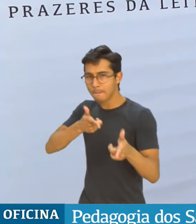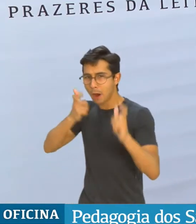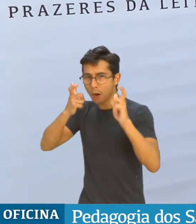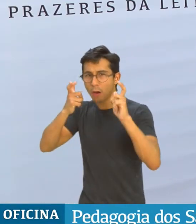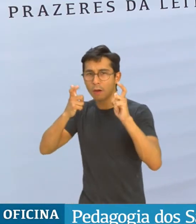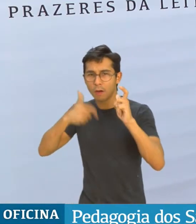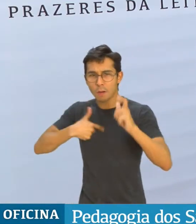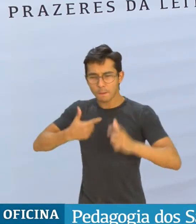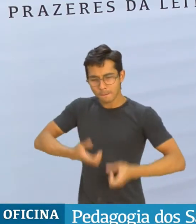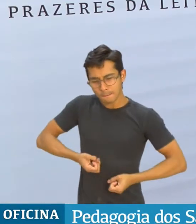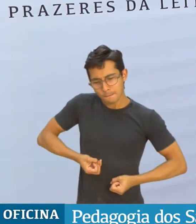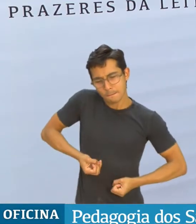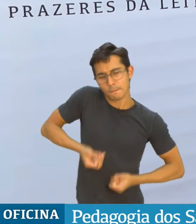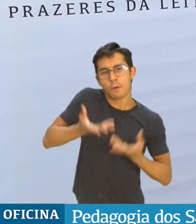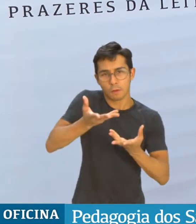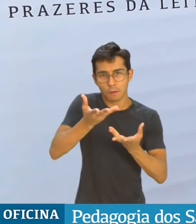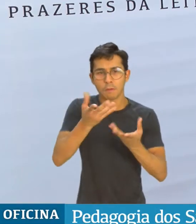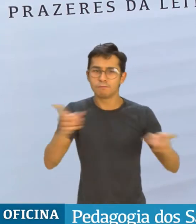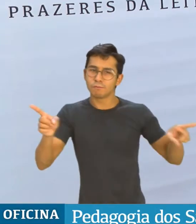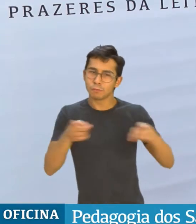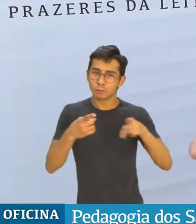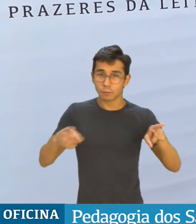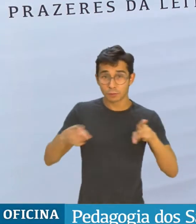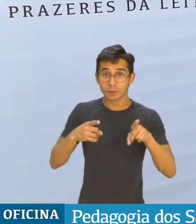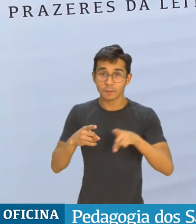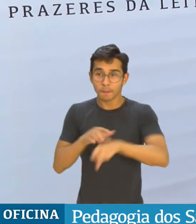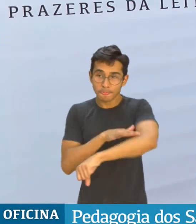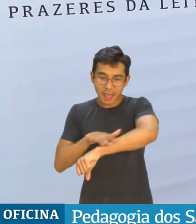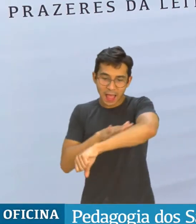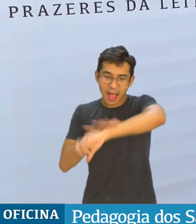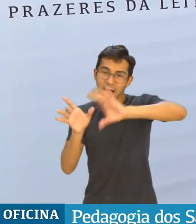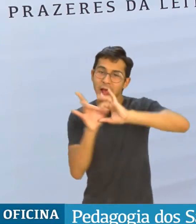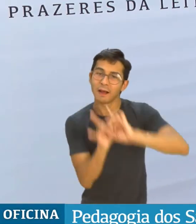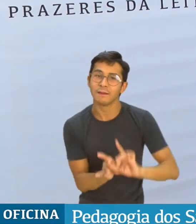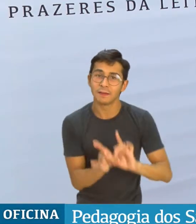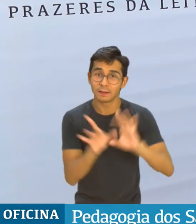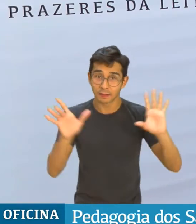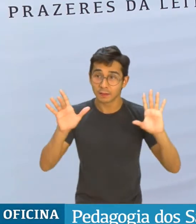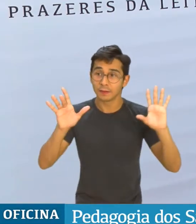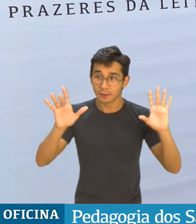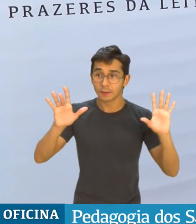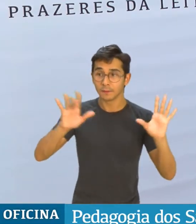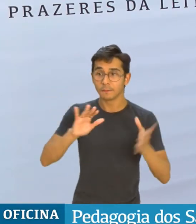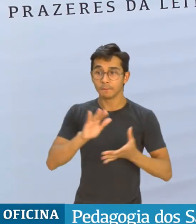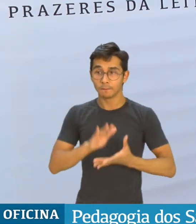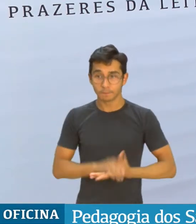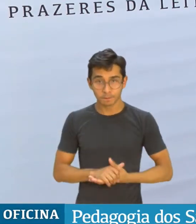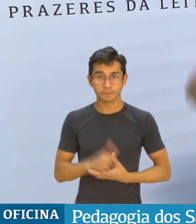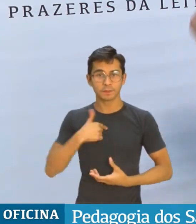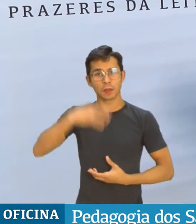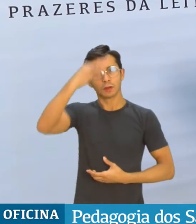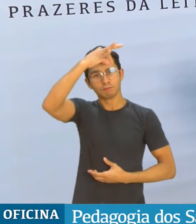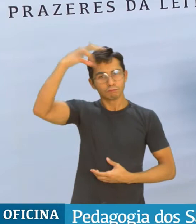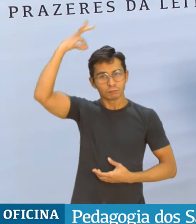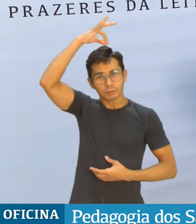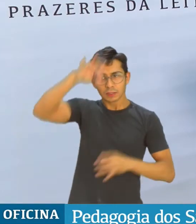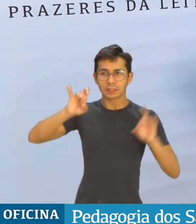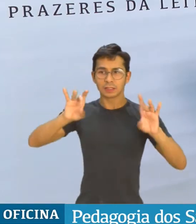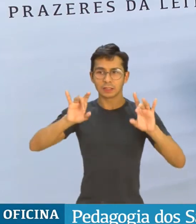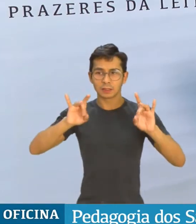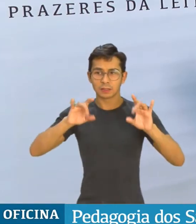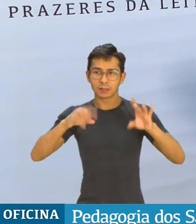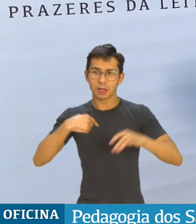Fiz a melodia, a fusão, a toada de uma raça libertária. Sou Ralice Alice ou não é de amba sagrada? Sou Múmia